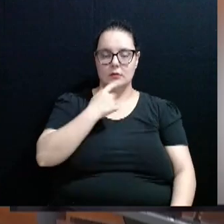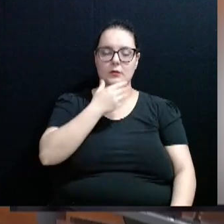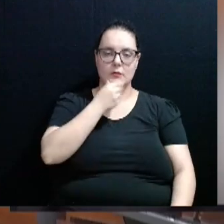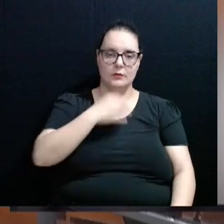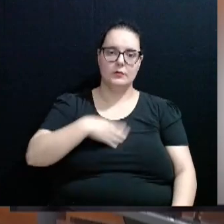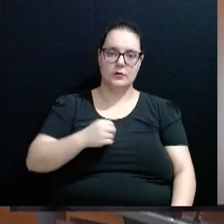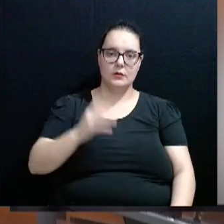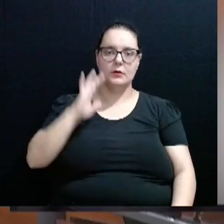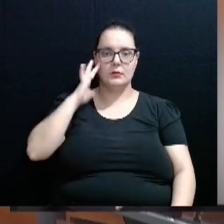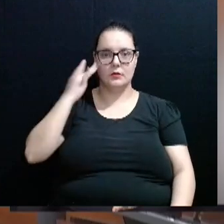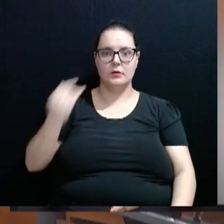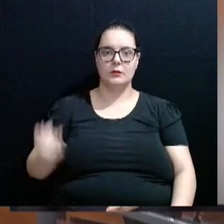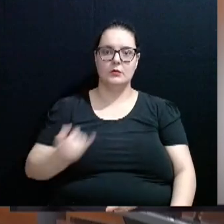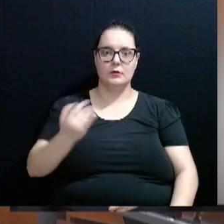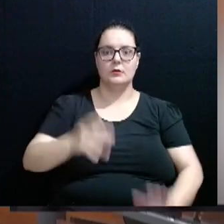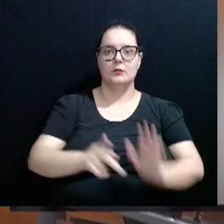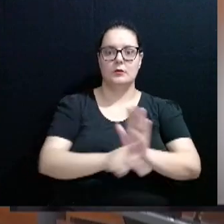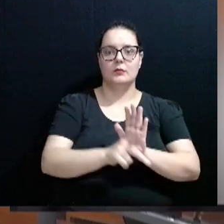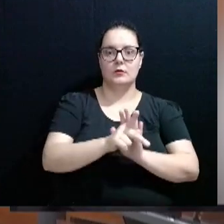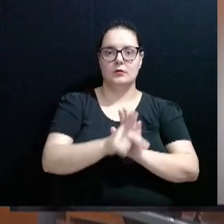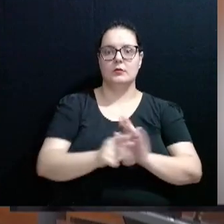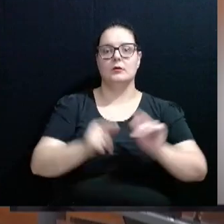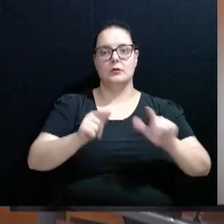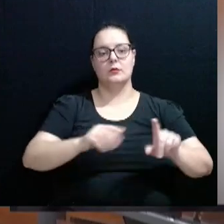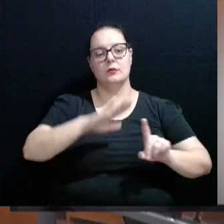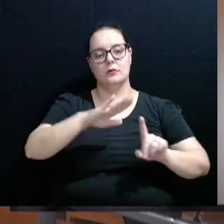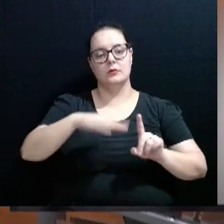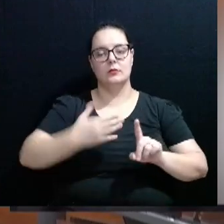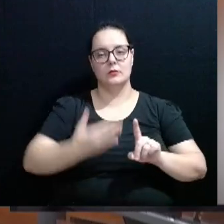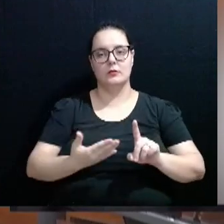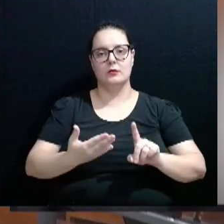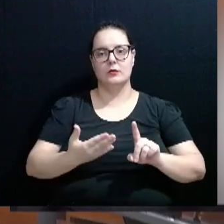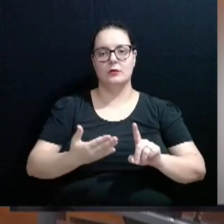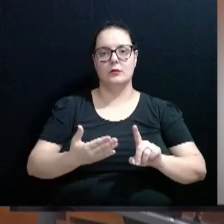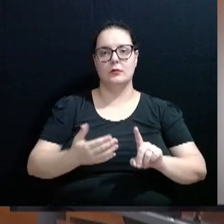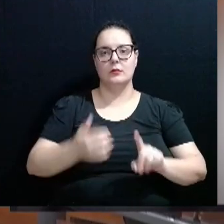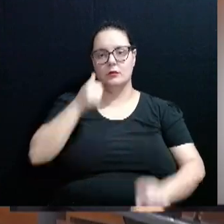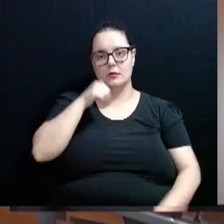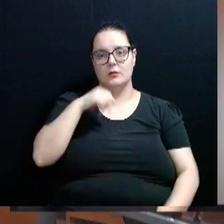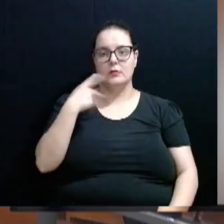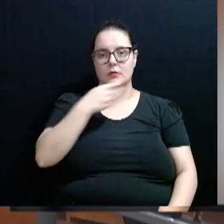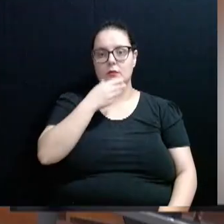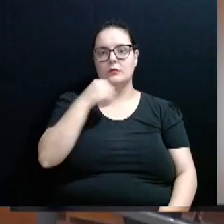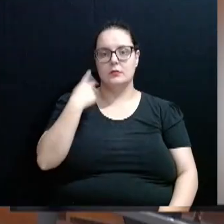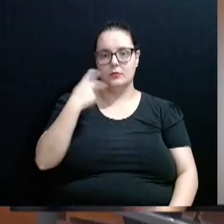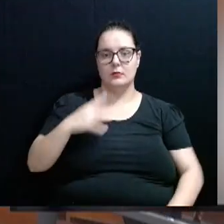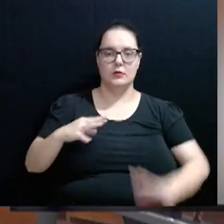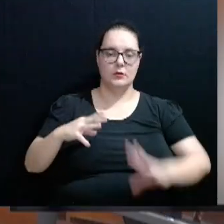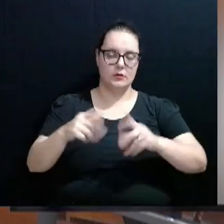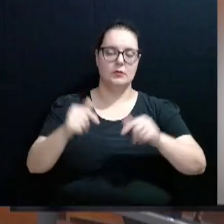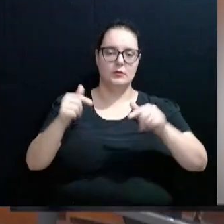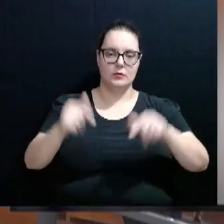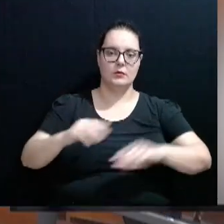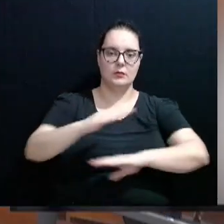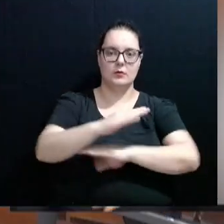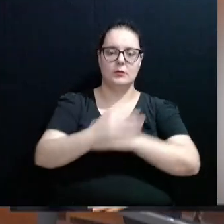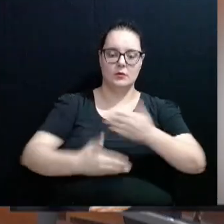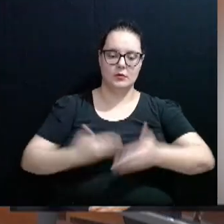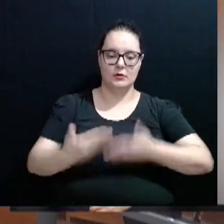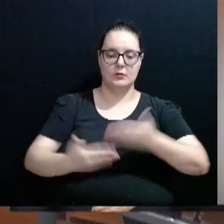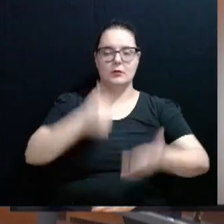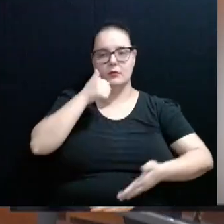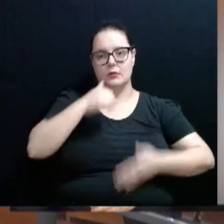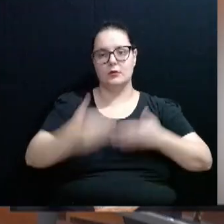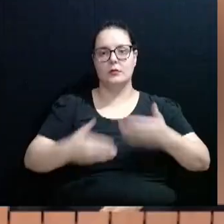projeto. É uma prestação de homenagem em nome das vereadoras, dos vereadores de toda a casa, todos os servidores, funcionários aqui da